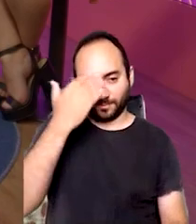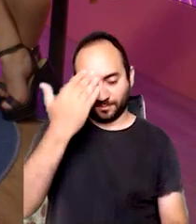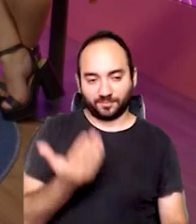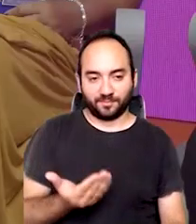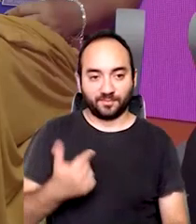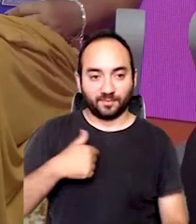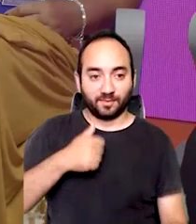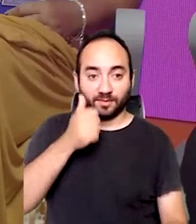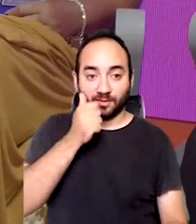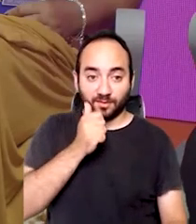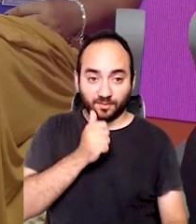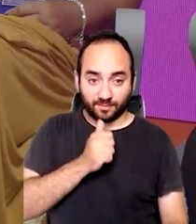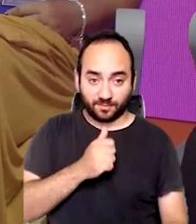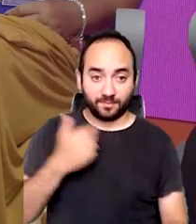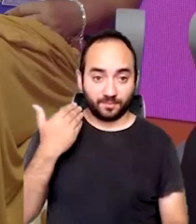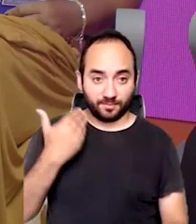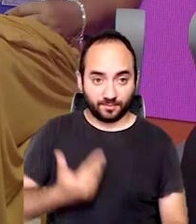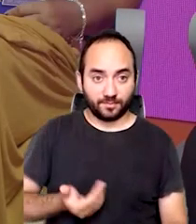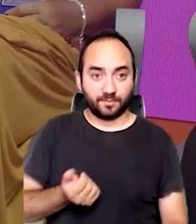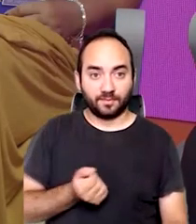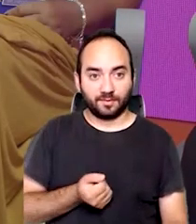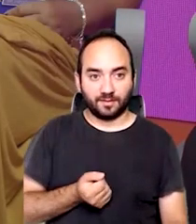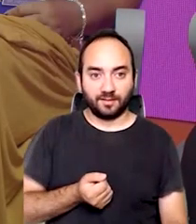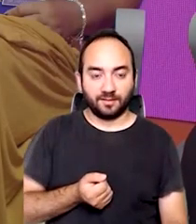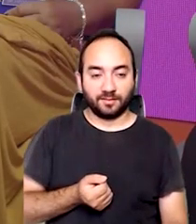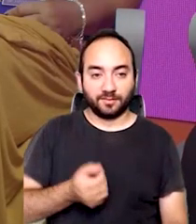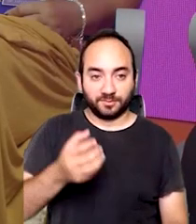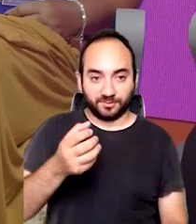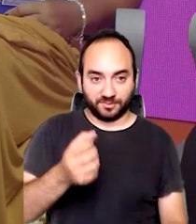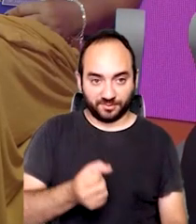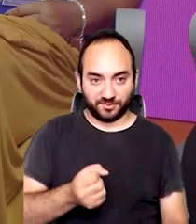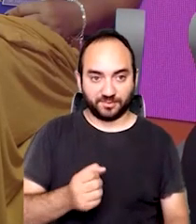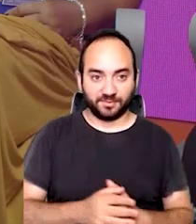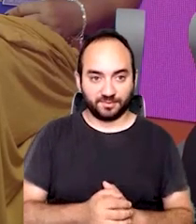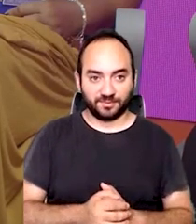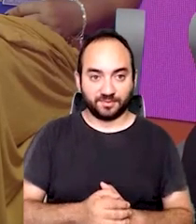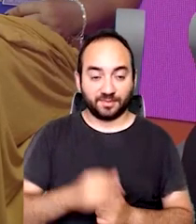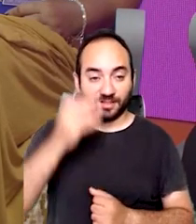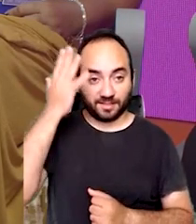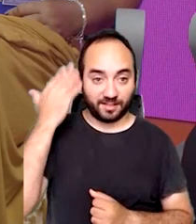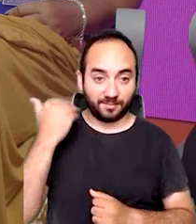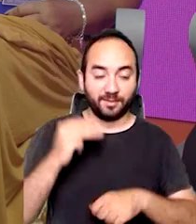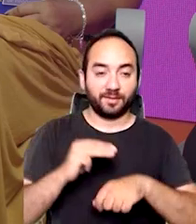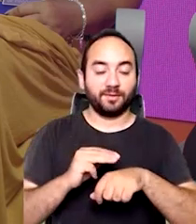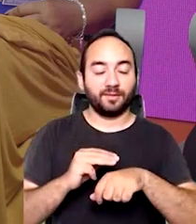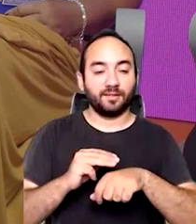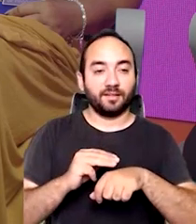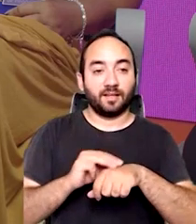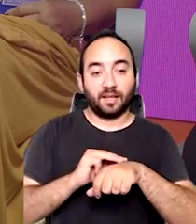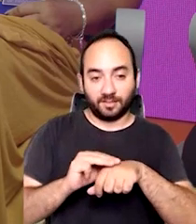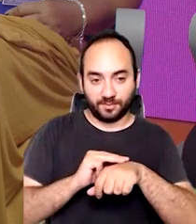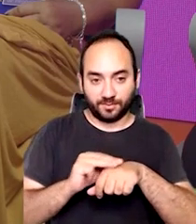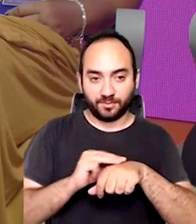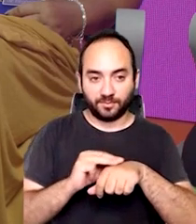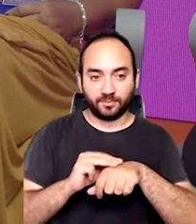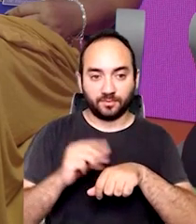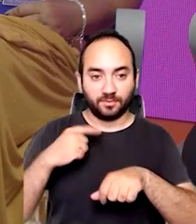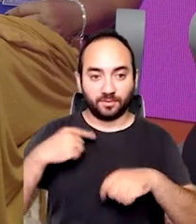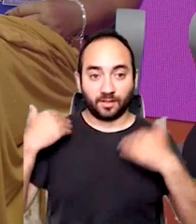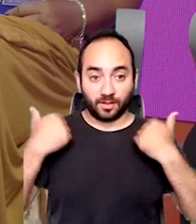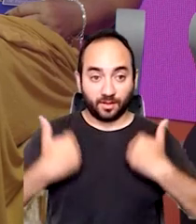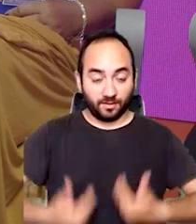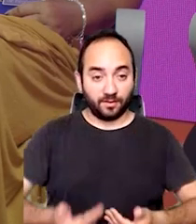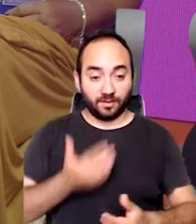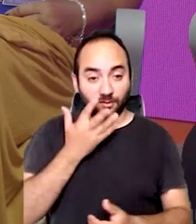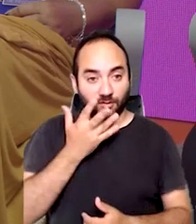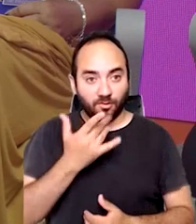e eu sou uma mulher é branca de cabelos castanhos e Estou vestindo